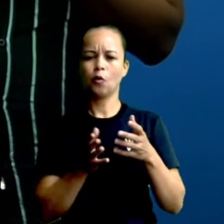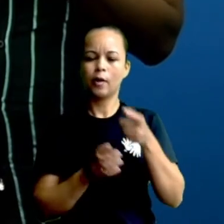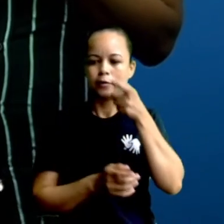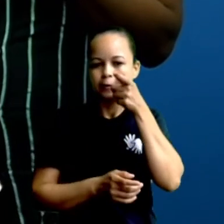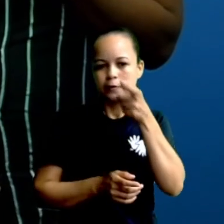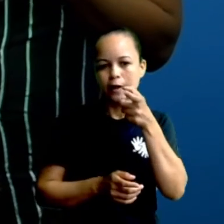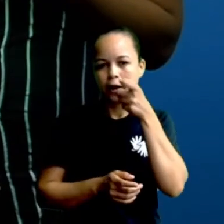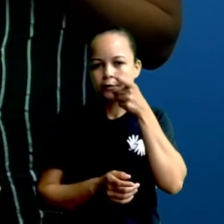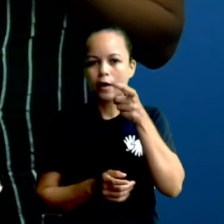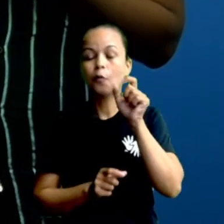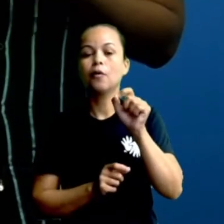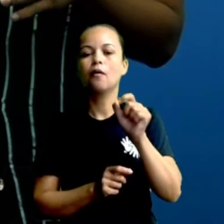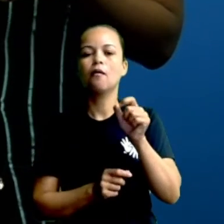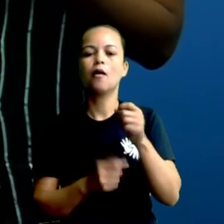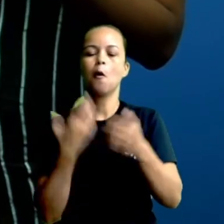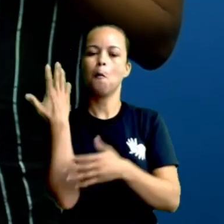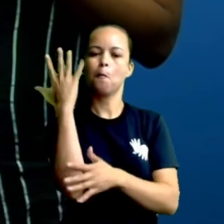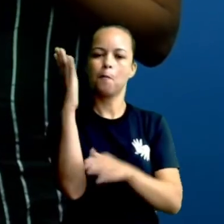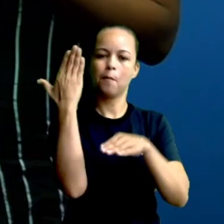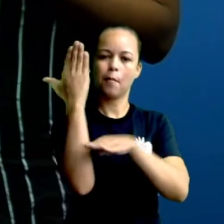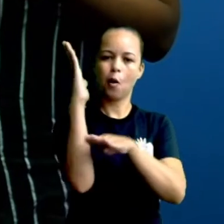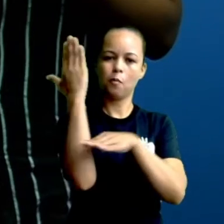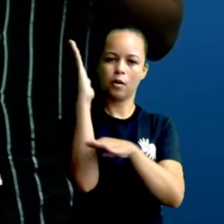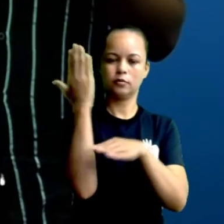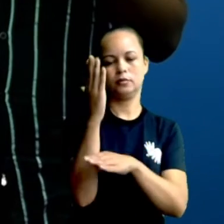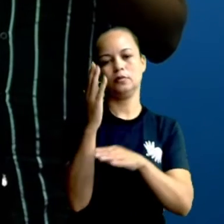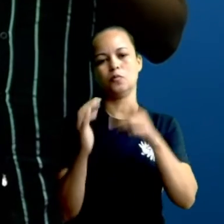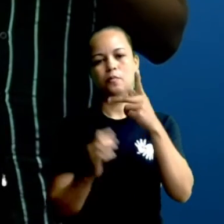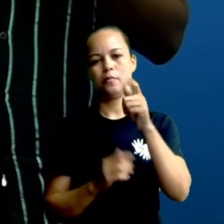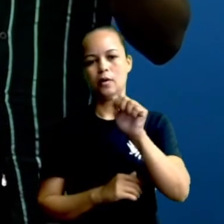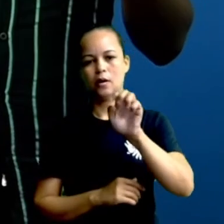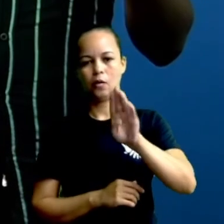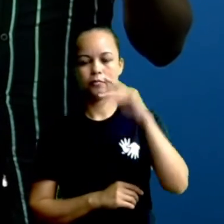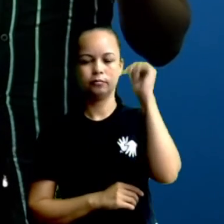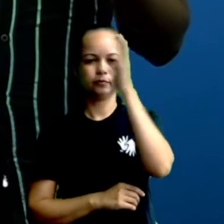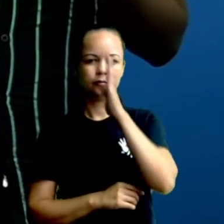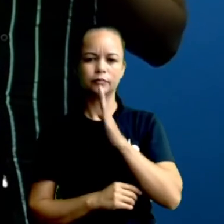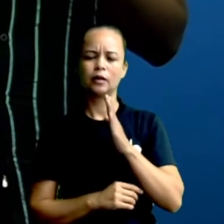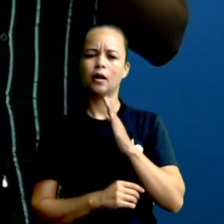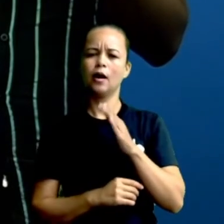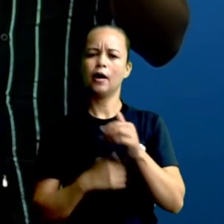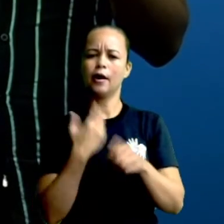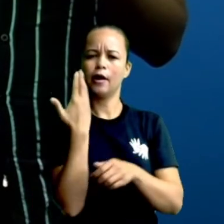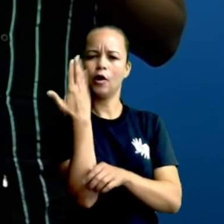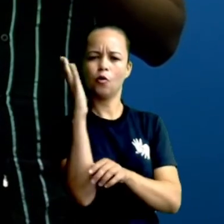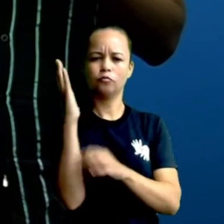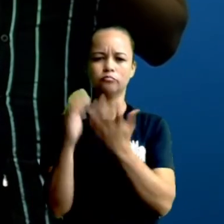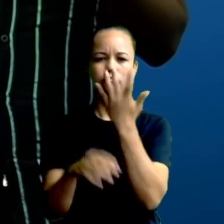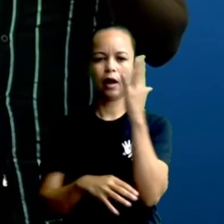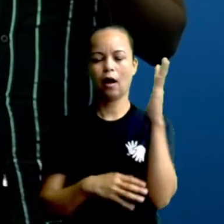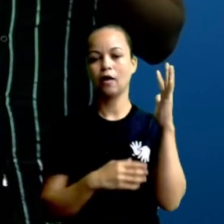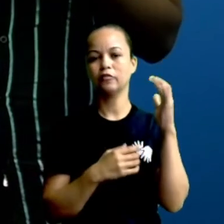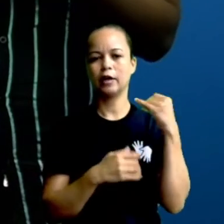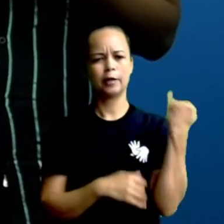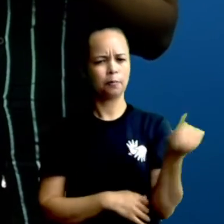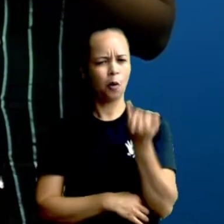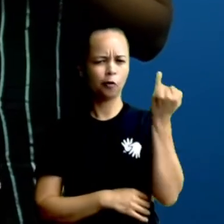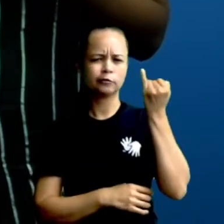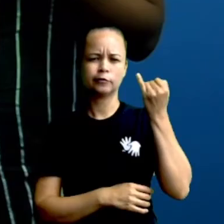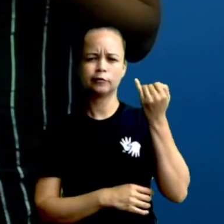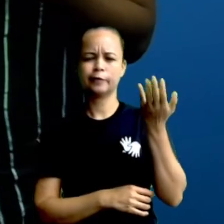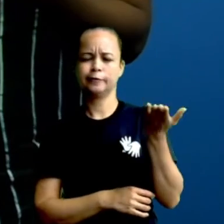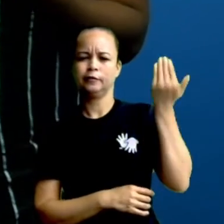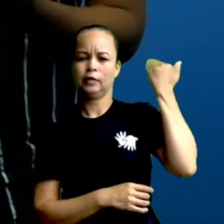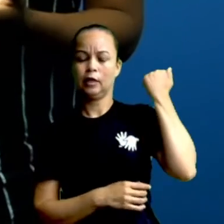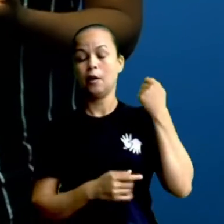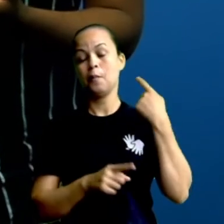interessar pelo pau-brasil. O pau-brasil, ele é um vegetal, né, que naquela época era extremamente importante. Primeiro porque servia